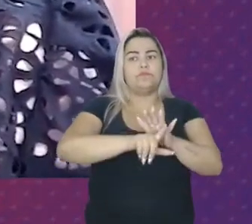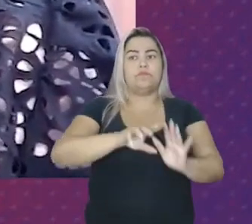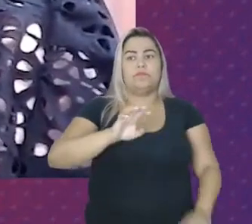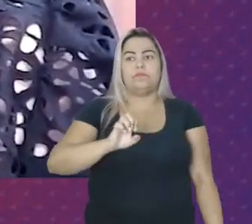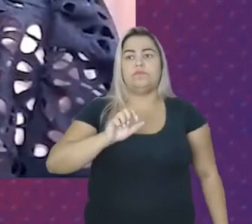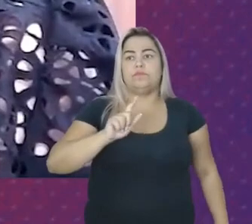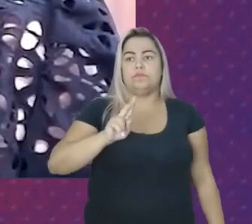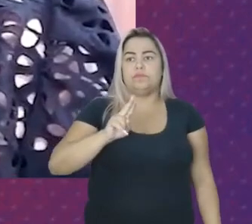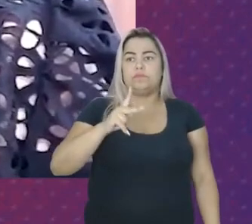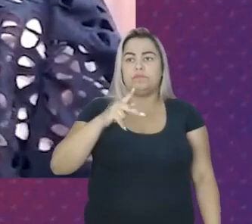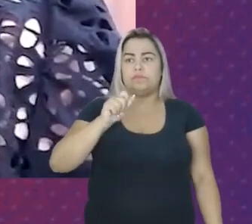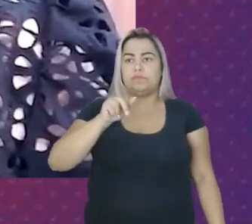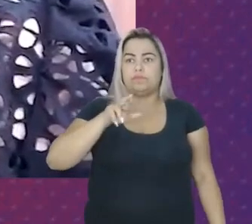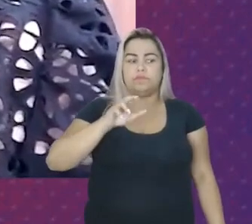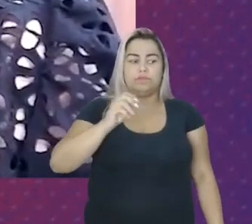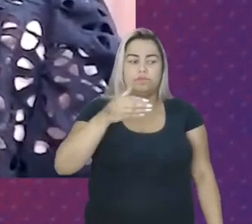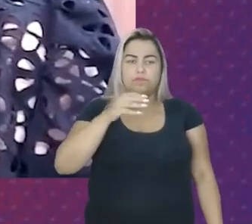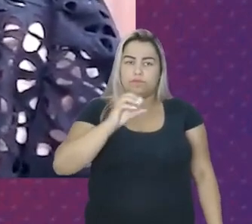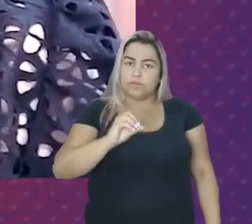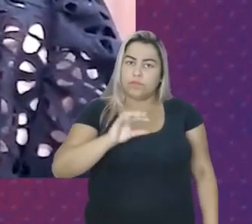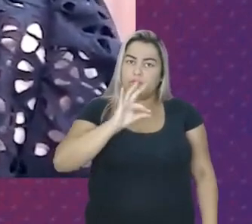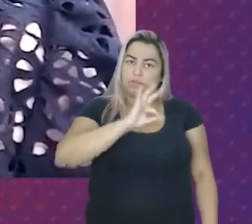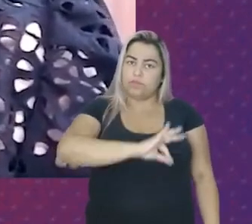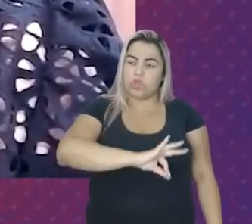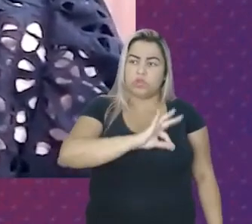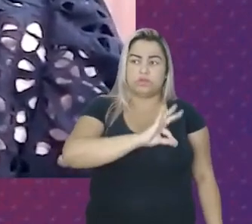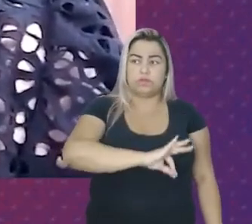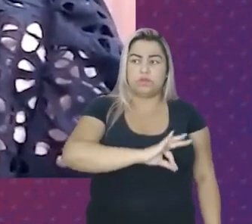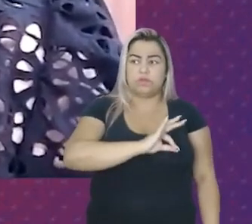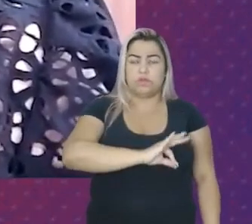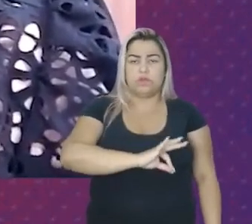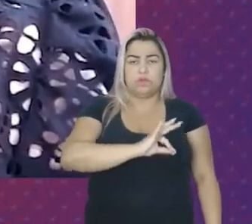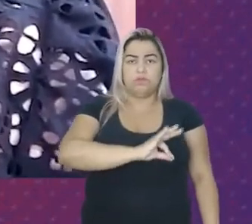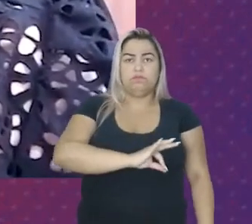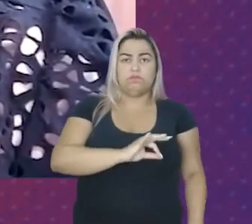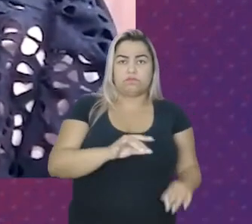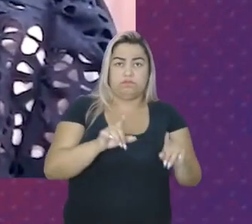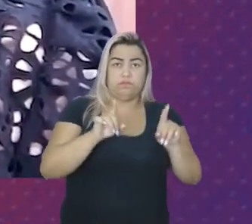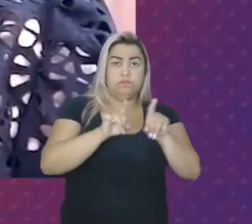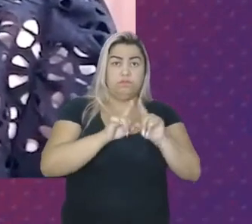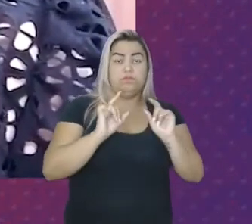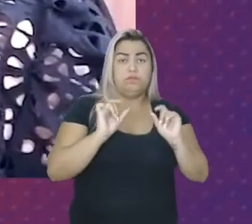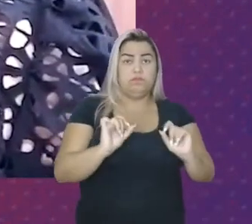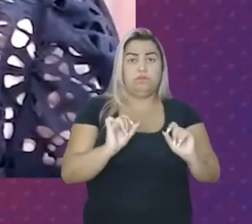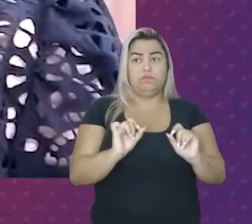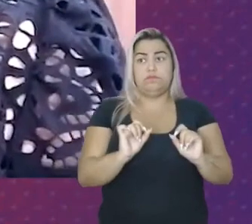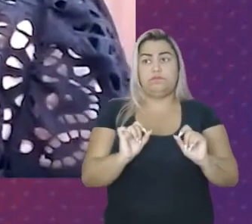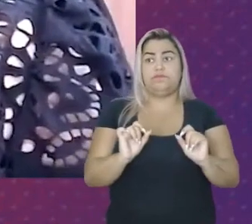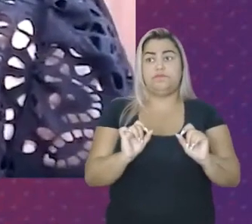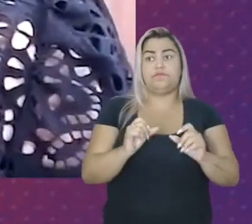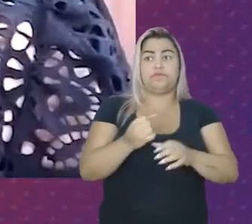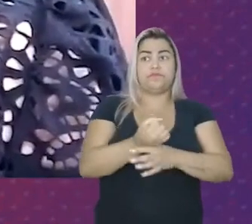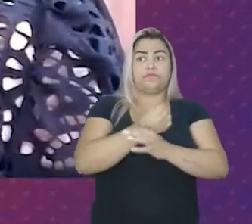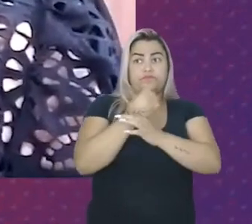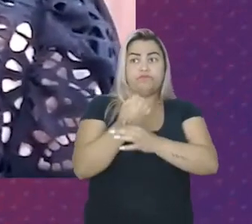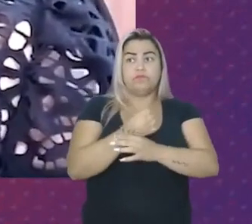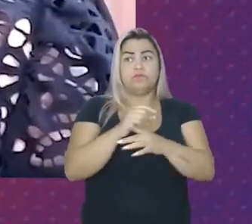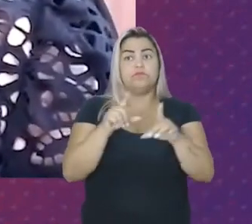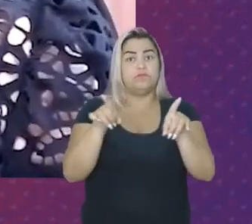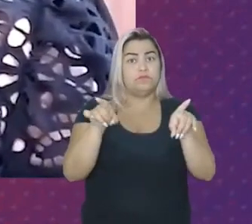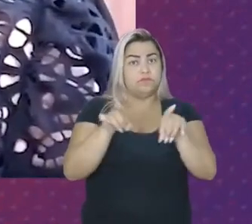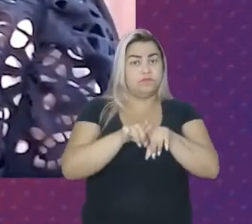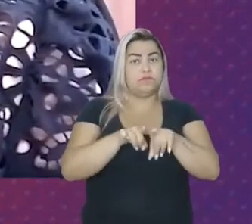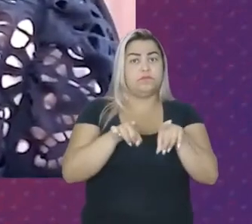homens e mulheres. E isso é muito importante, porque, embora já esteja assegurado na própria